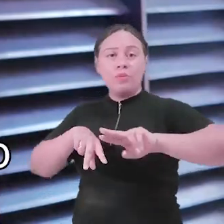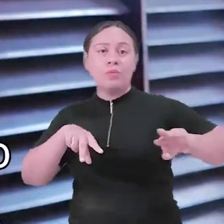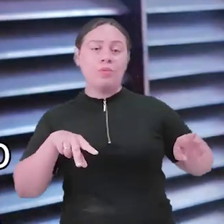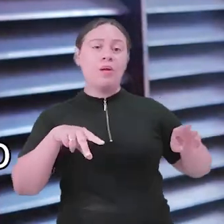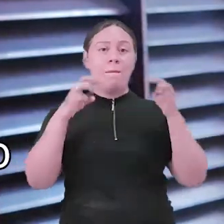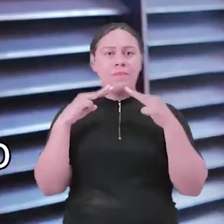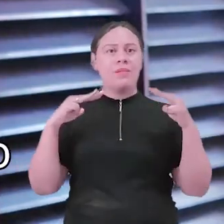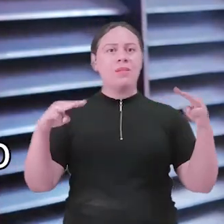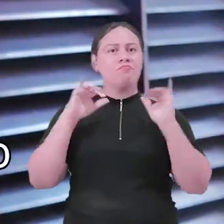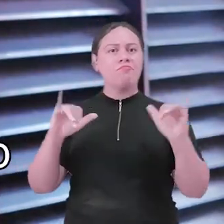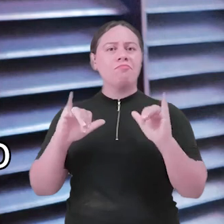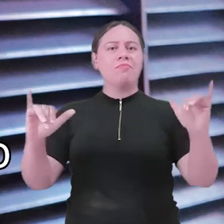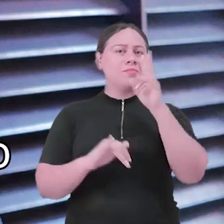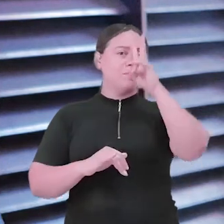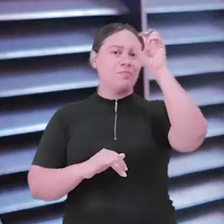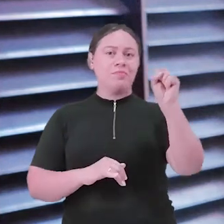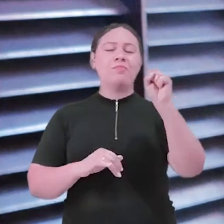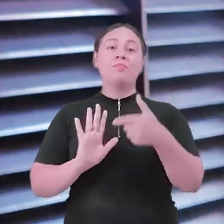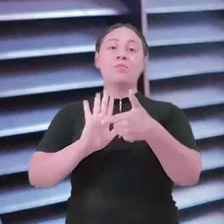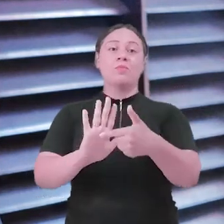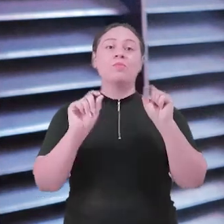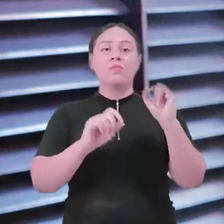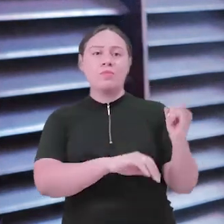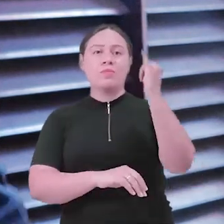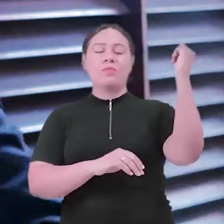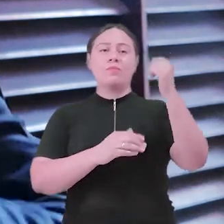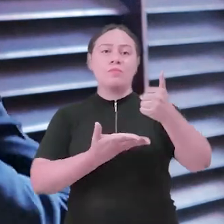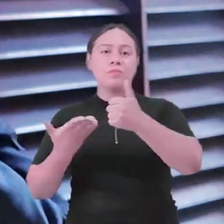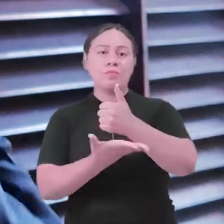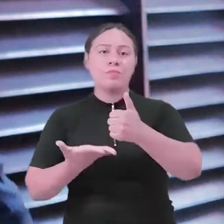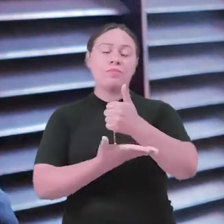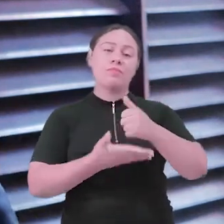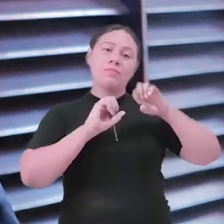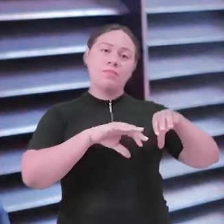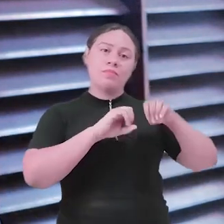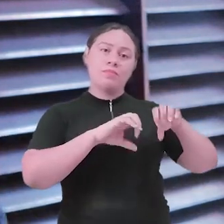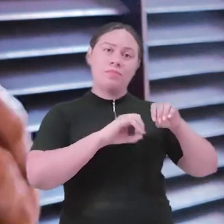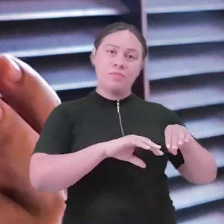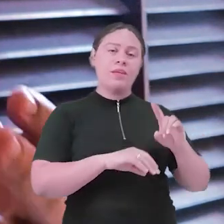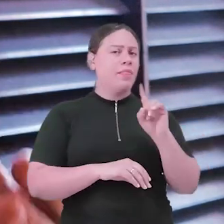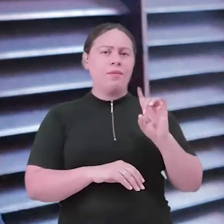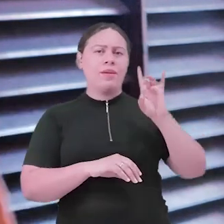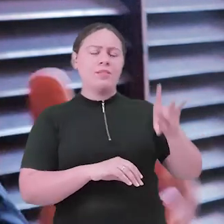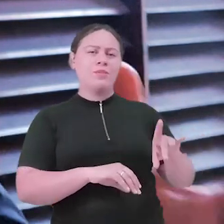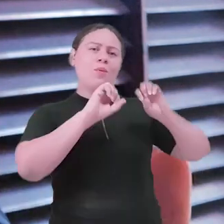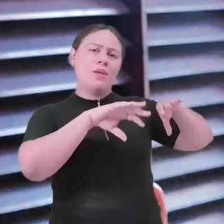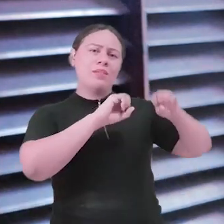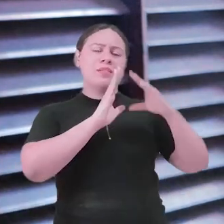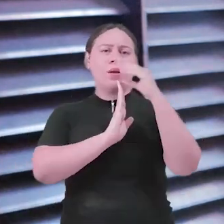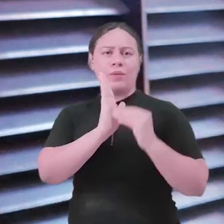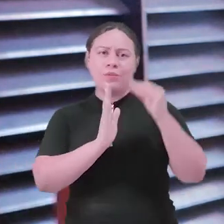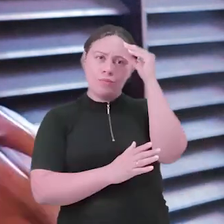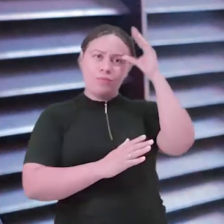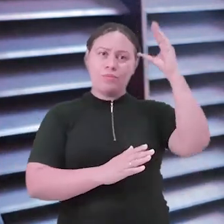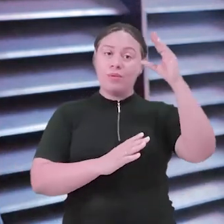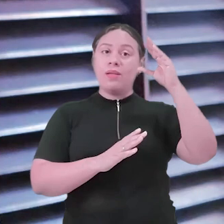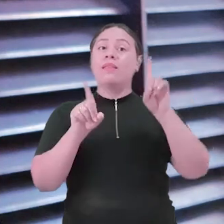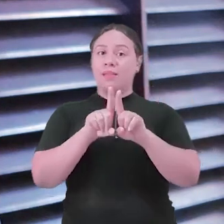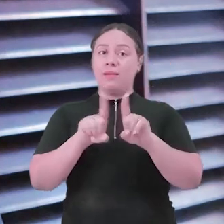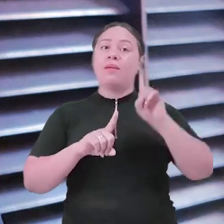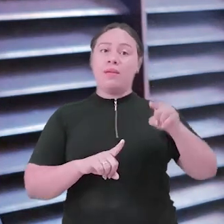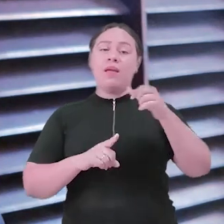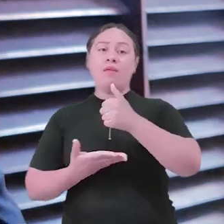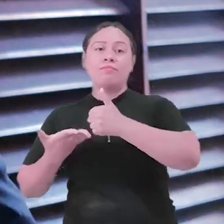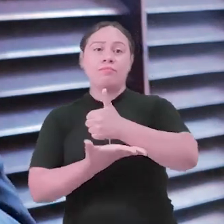mensagem ressoou forte, destacando que a essência da educação vai além da simples transmissão de conhecimentos. Ela